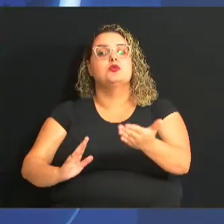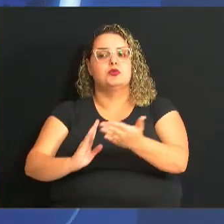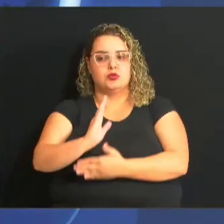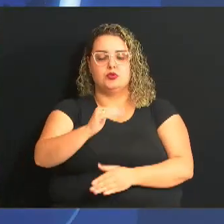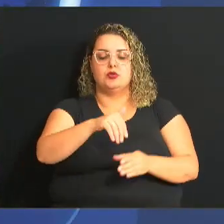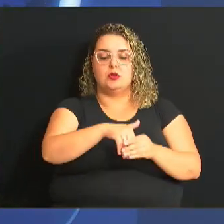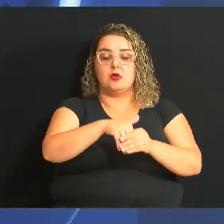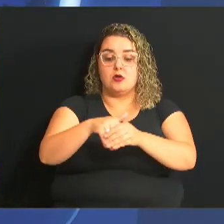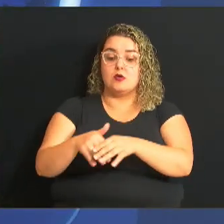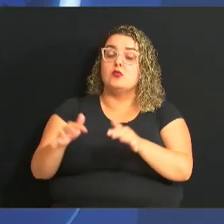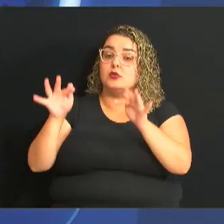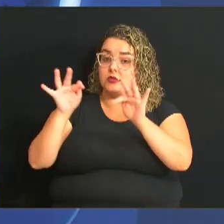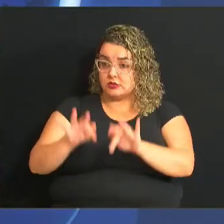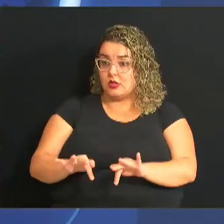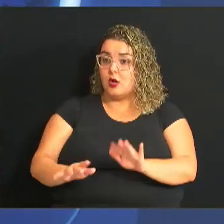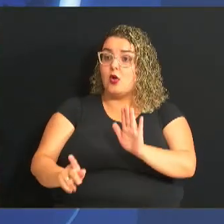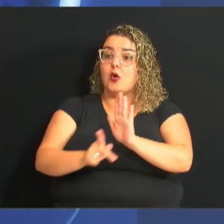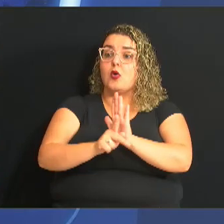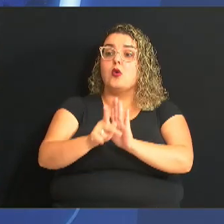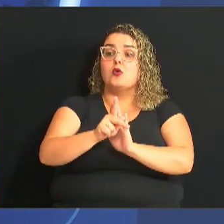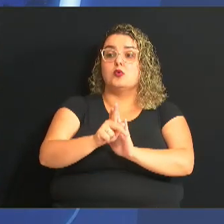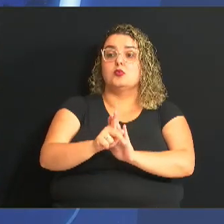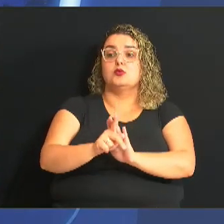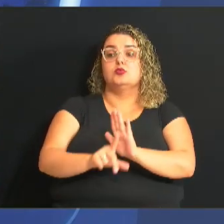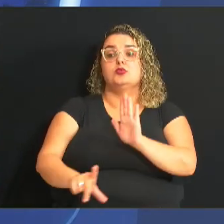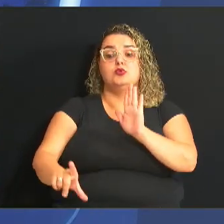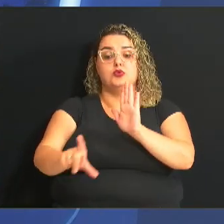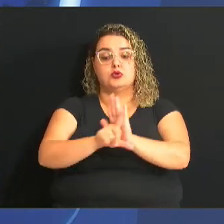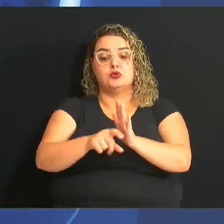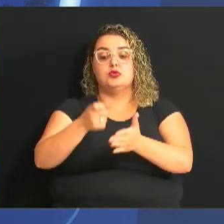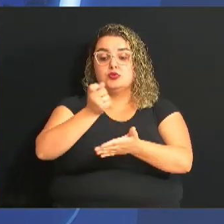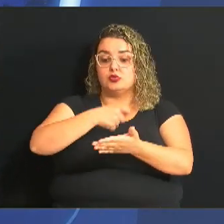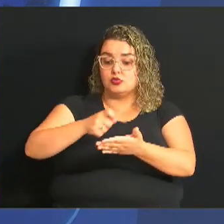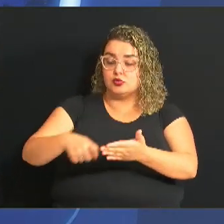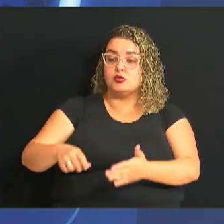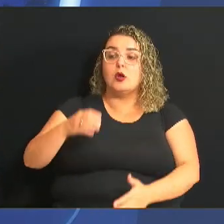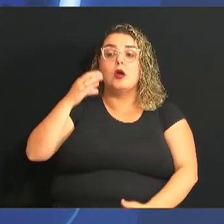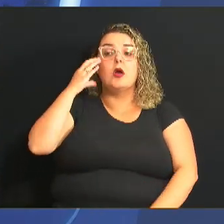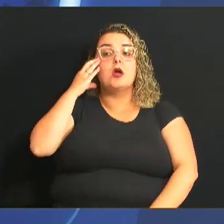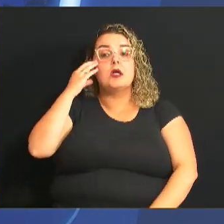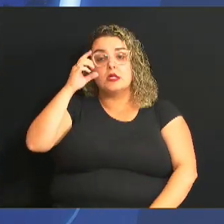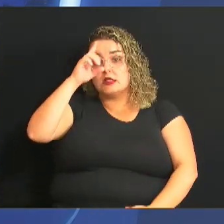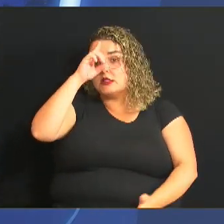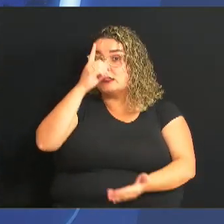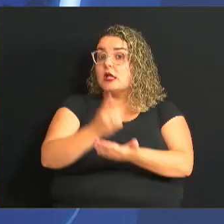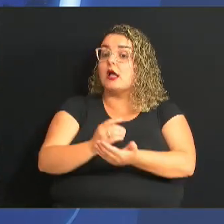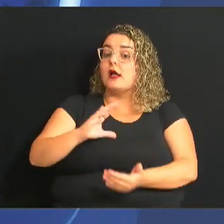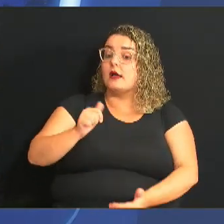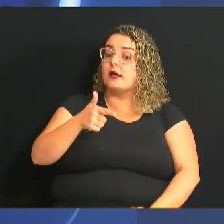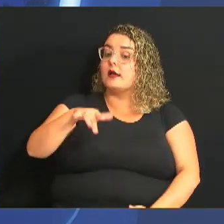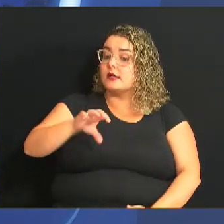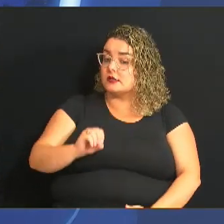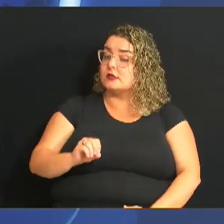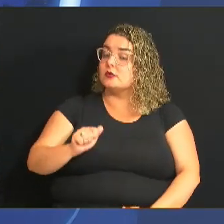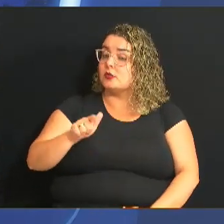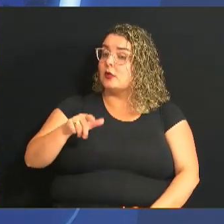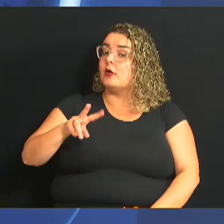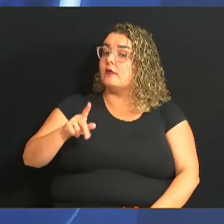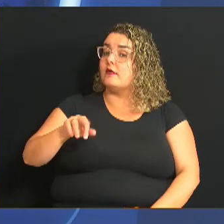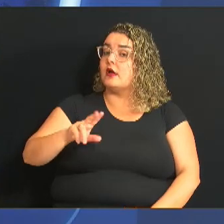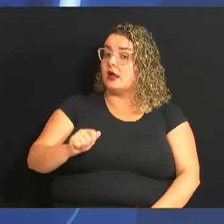votação final o projeto de lei de autoria do vereador Luiz Cirilo, que determina a cassação do alvará de